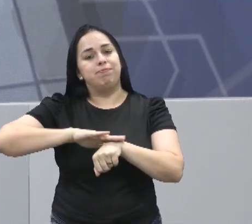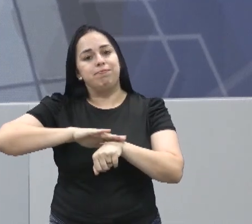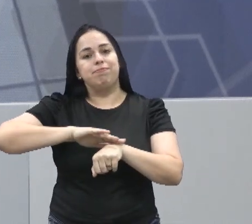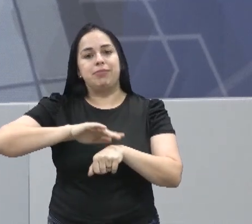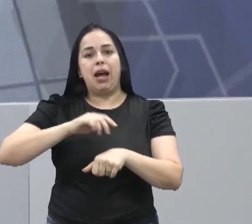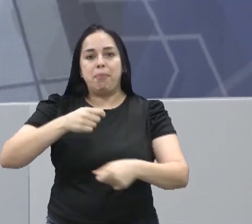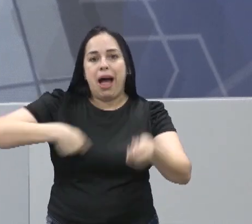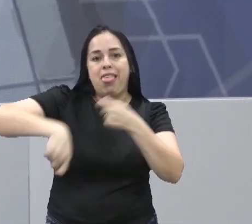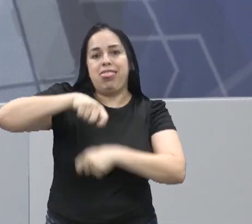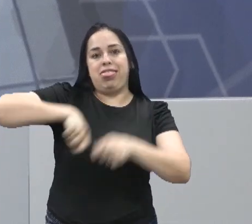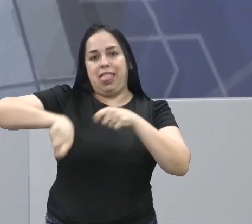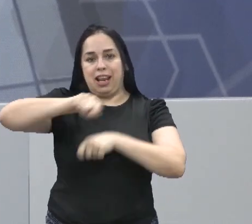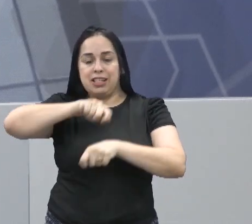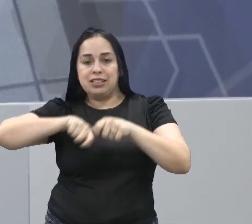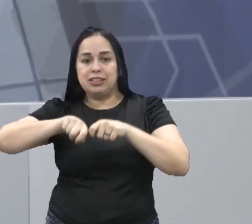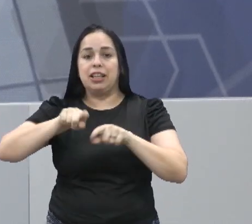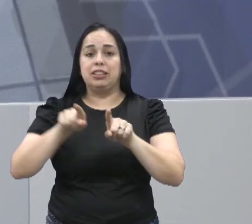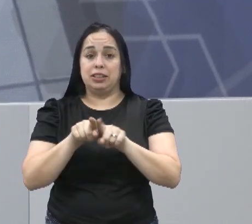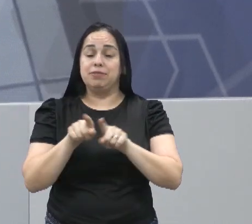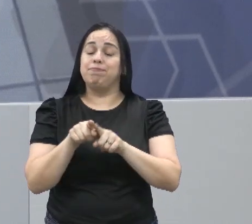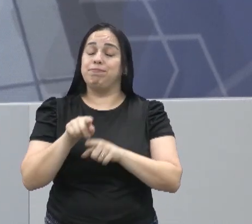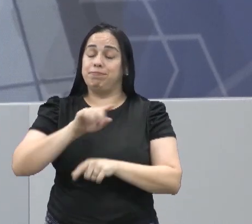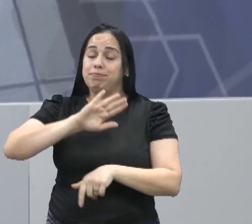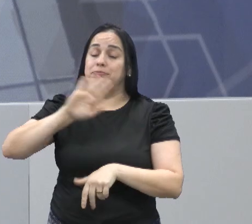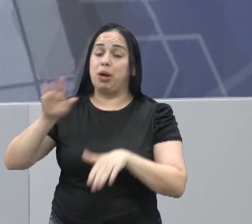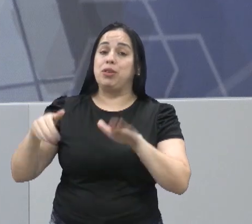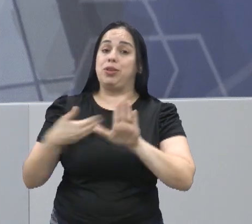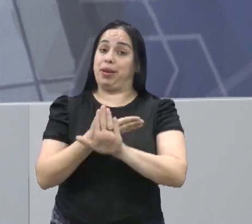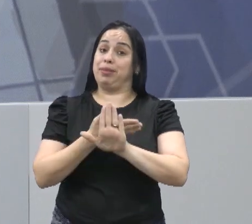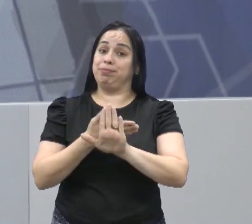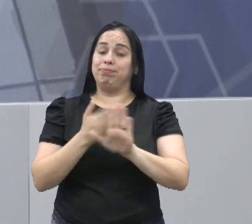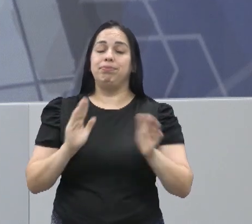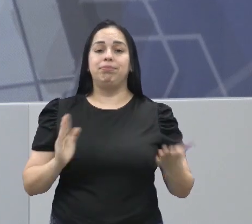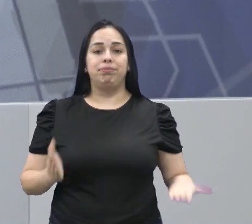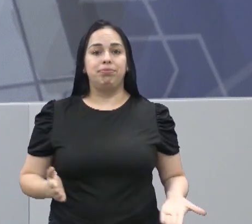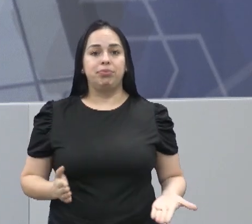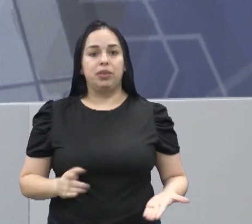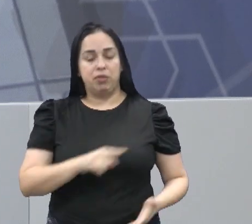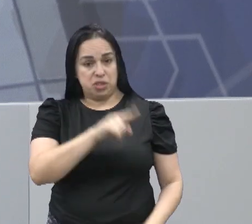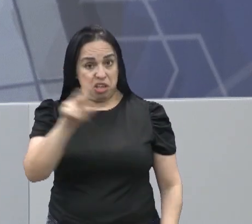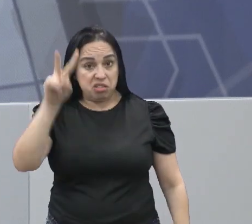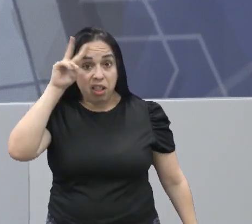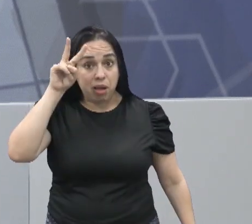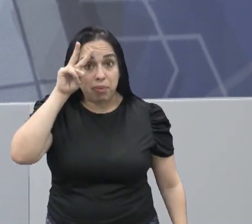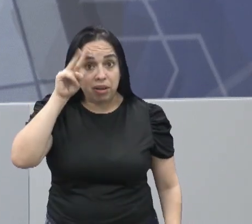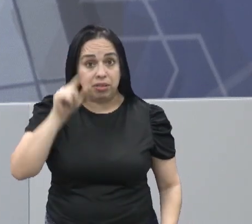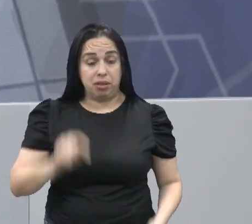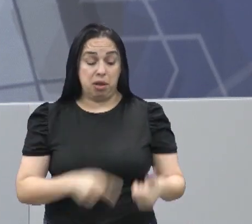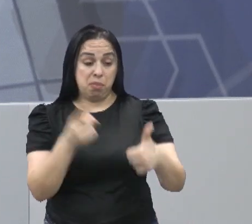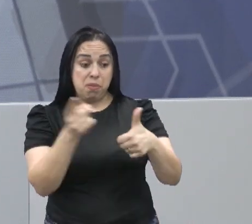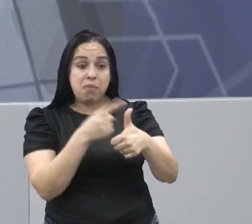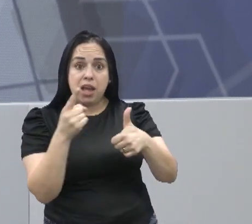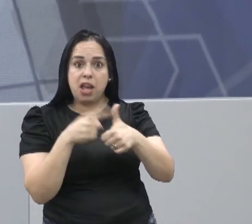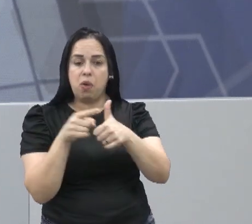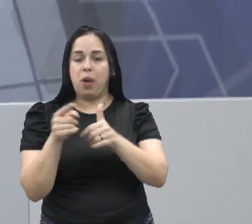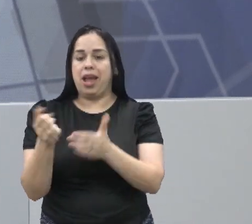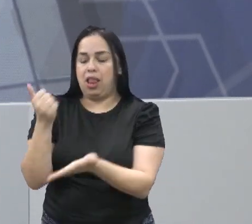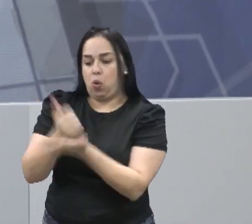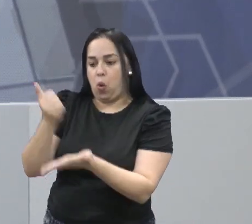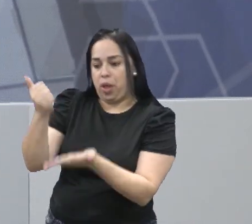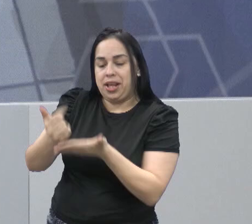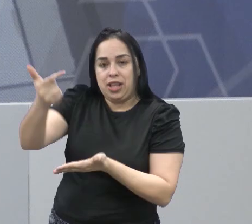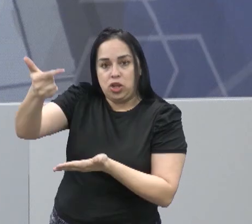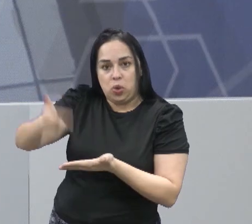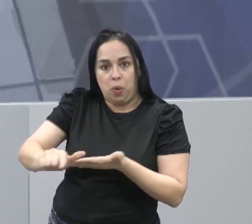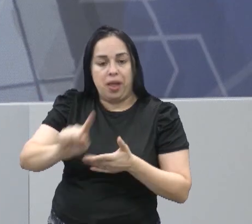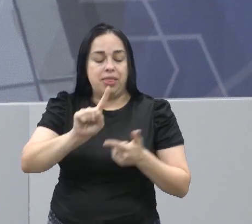aprovado retroativamente. Todo mundo lembra disso. Então, o Ministério Público ele tem que entrar em